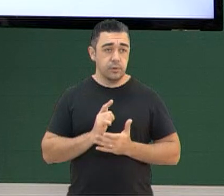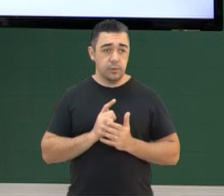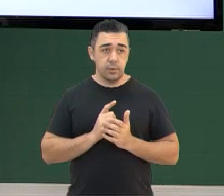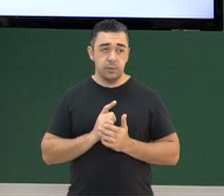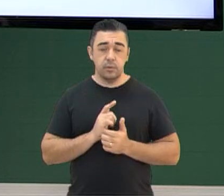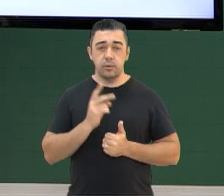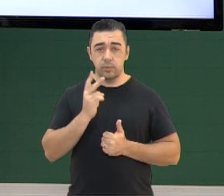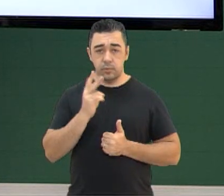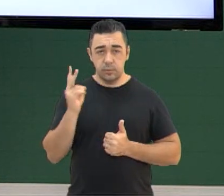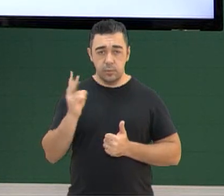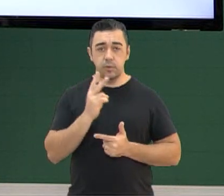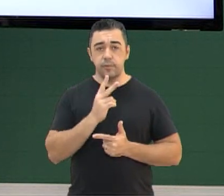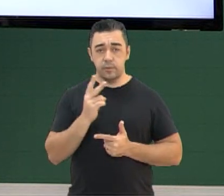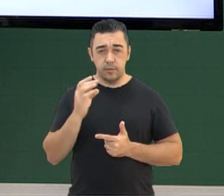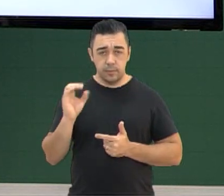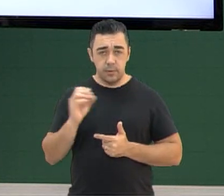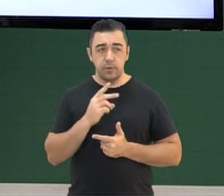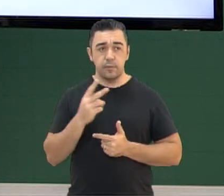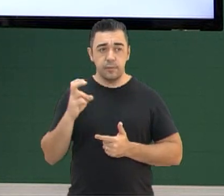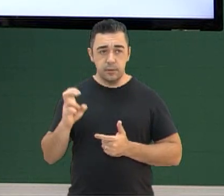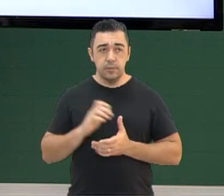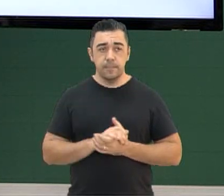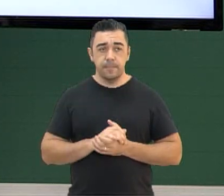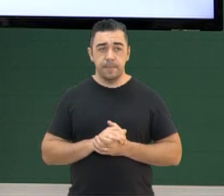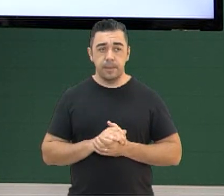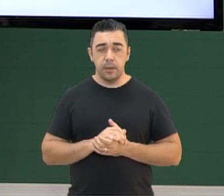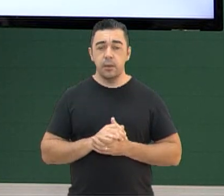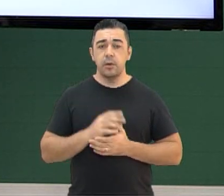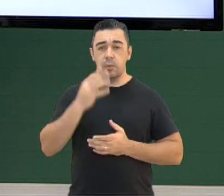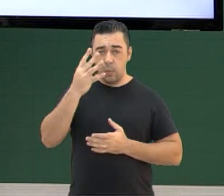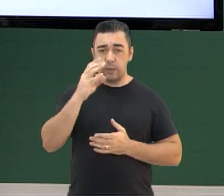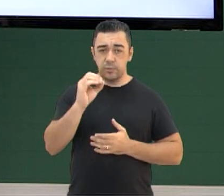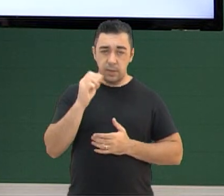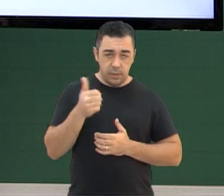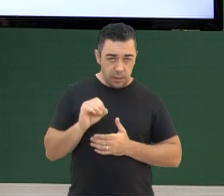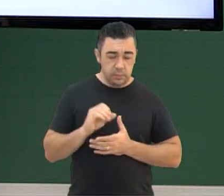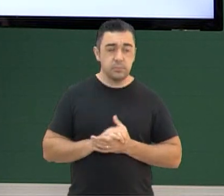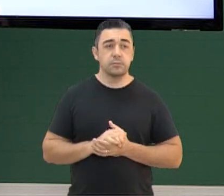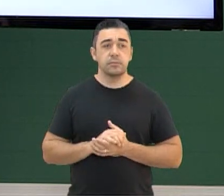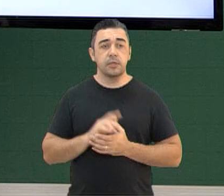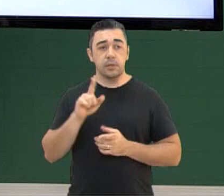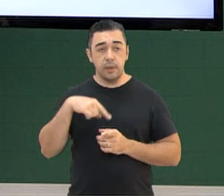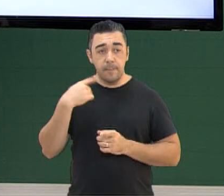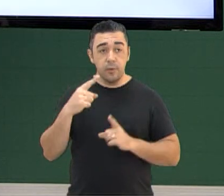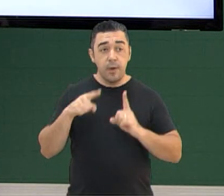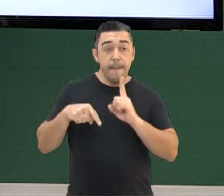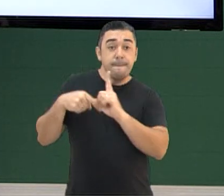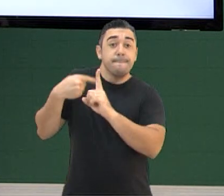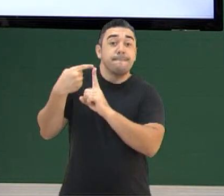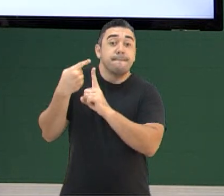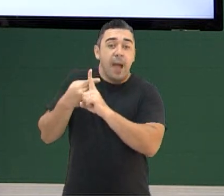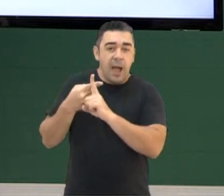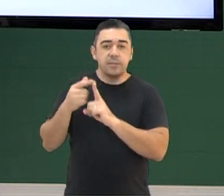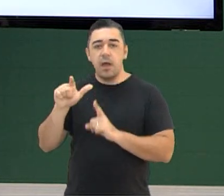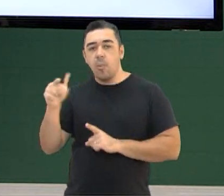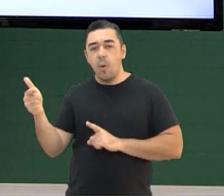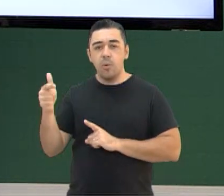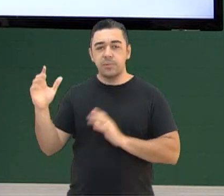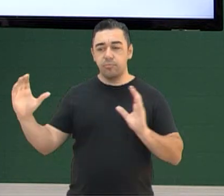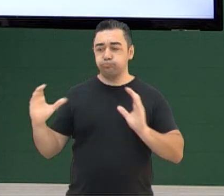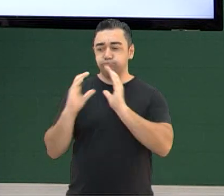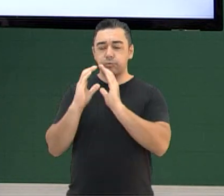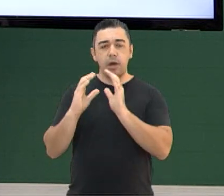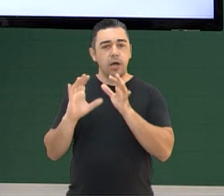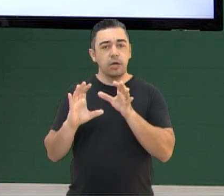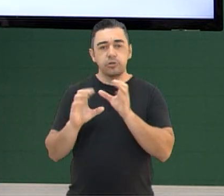aqui, ó, 2 vezes 2, 2 vezes 0 e 2 vezes 5, que ficará 4, 0 e 10. Aí, eu vou adicionar com a outra matriz, que é